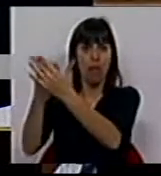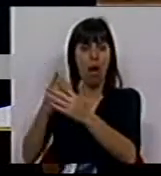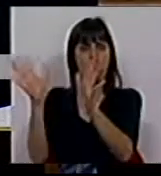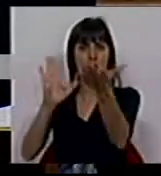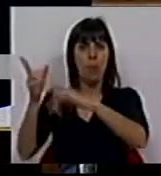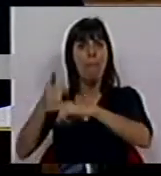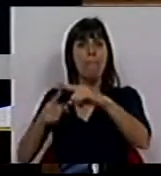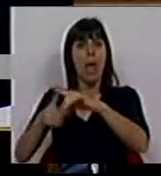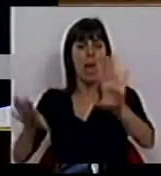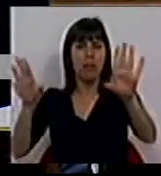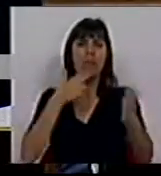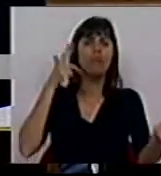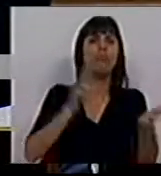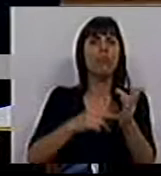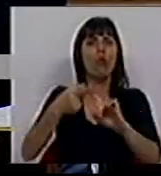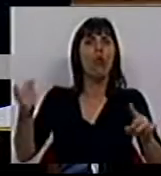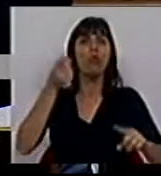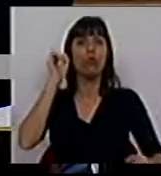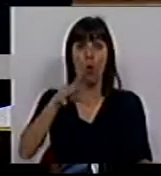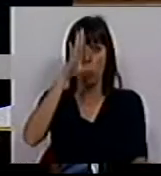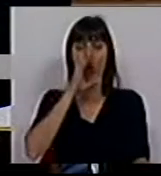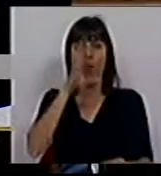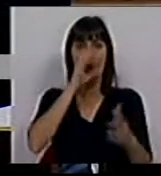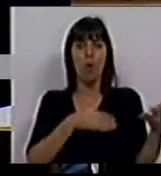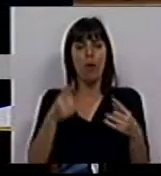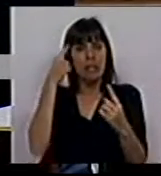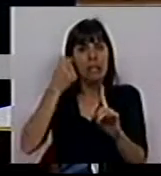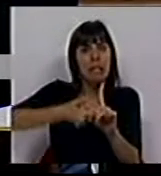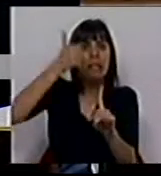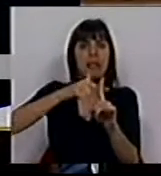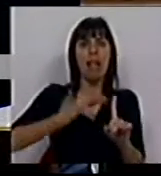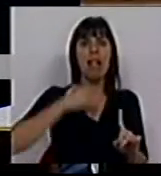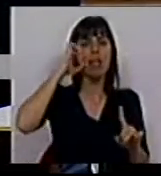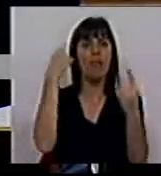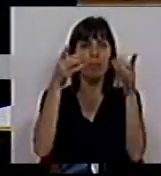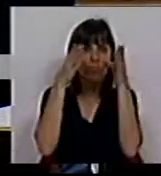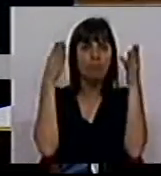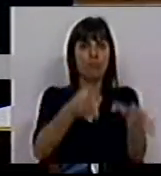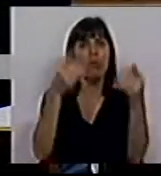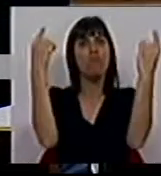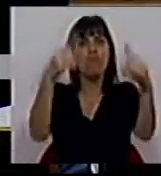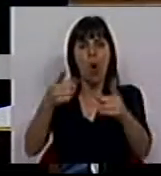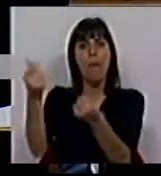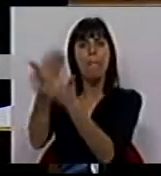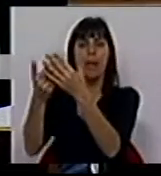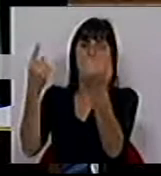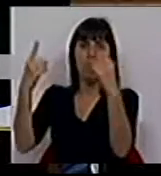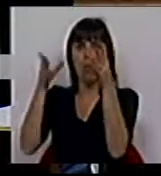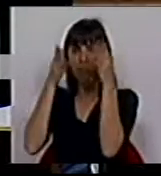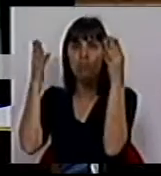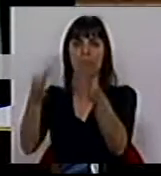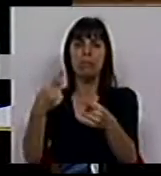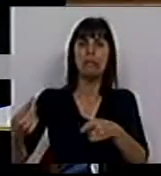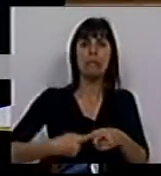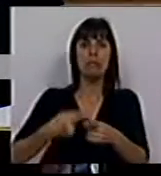em média? É ou não é verdade que este Governo só governa para o déficit? É ou não é verdade que este Governo só governa para os mercados, só governa